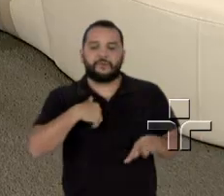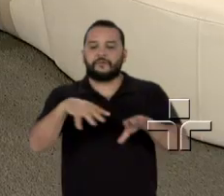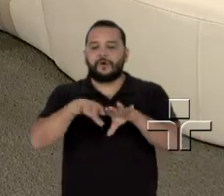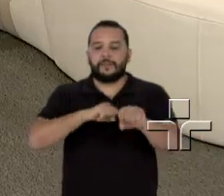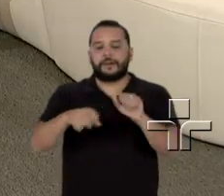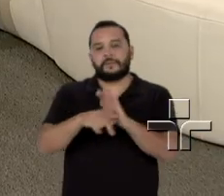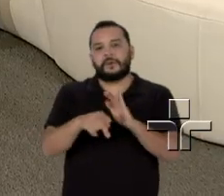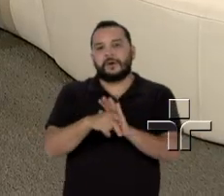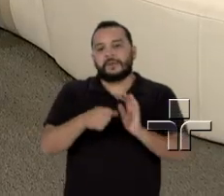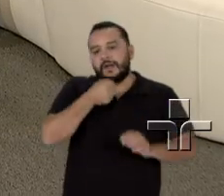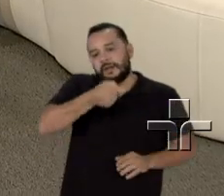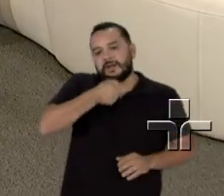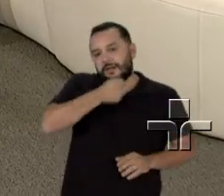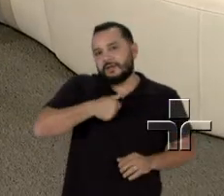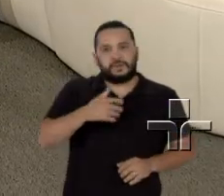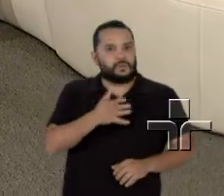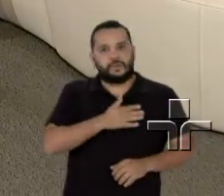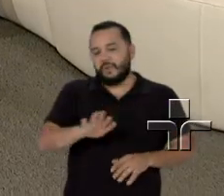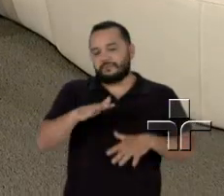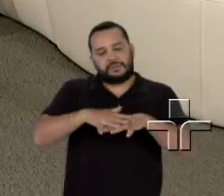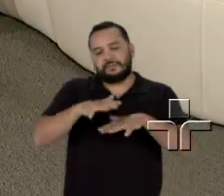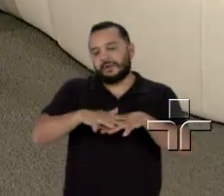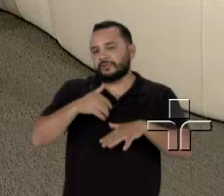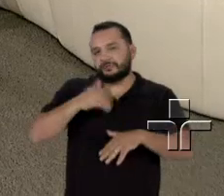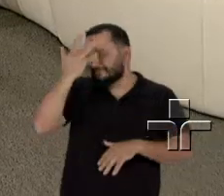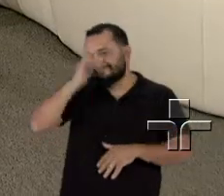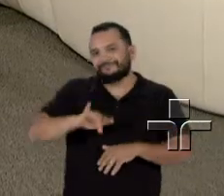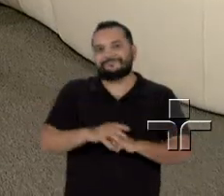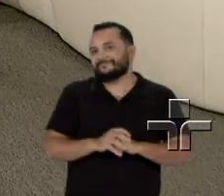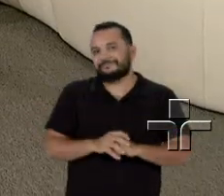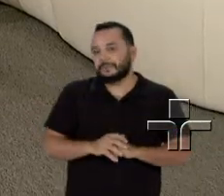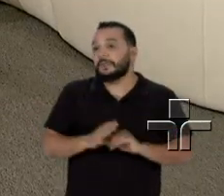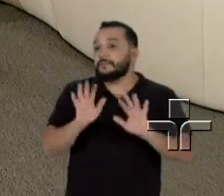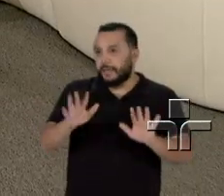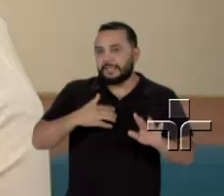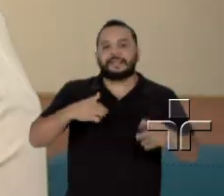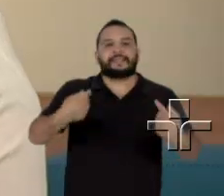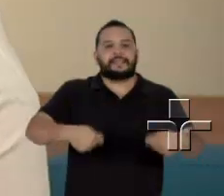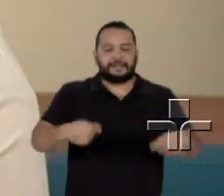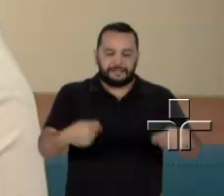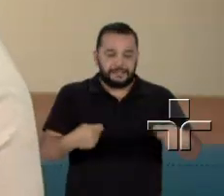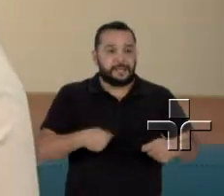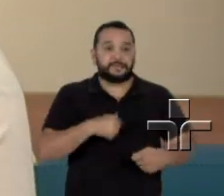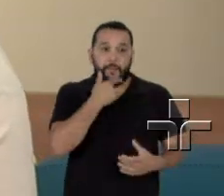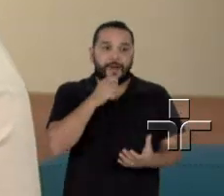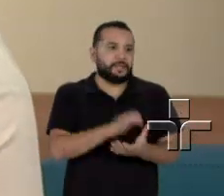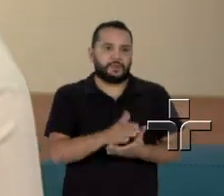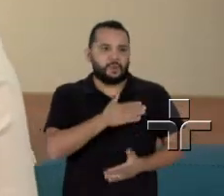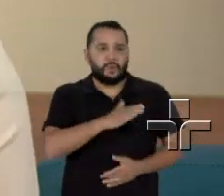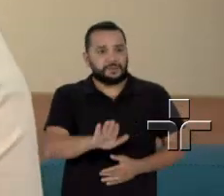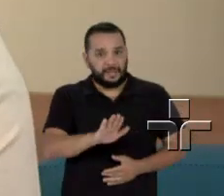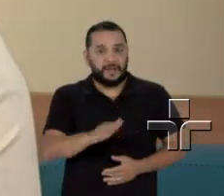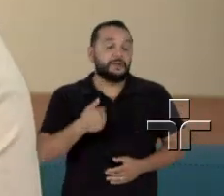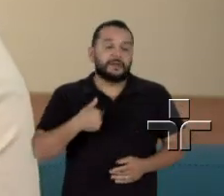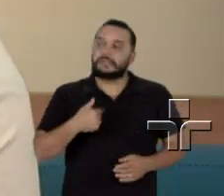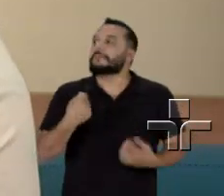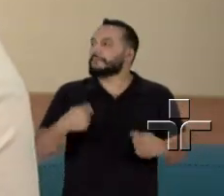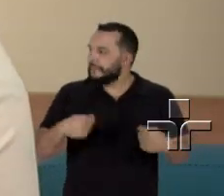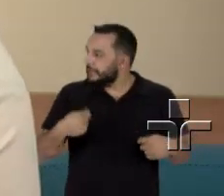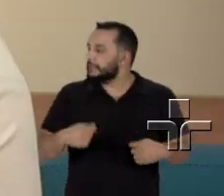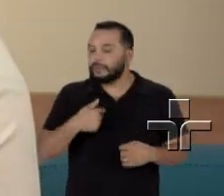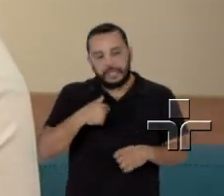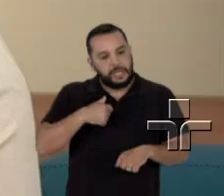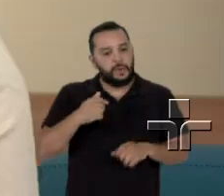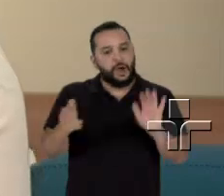gosto de matemática não sei né mas assim até foi expulso necessidade é meu marido não gostava então foi assim alguém vai ter que gostar dessa